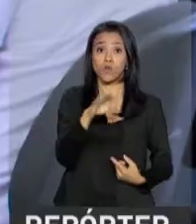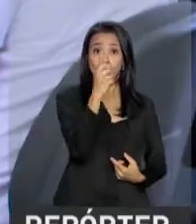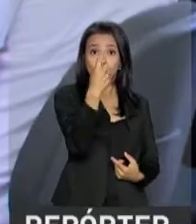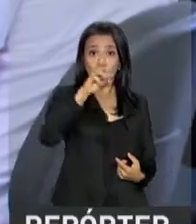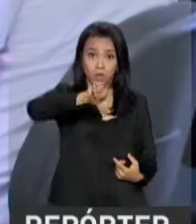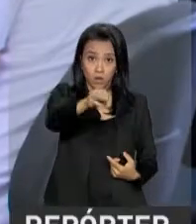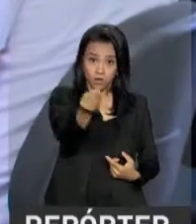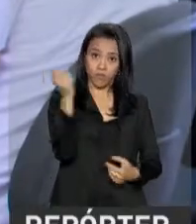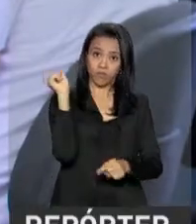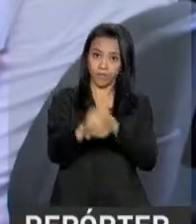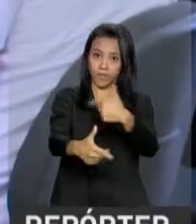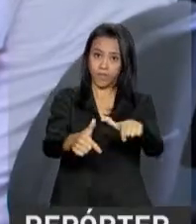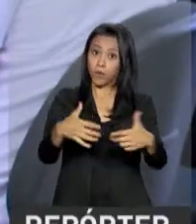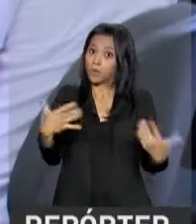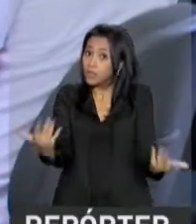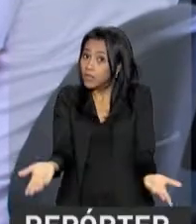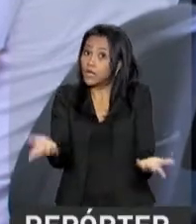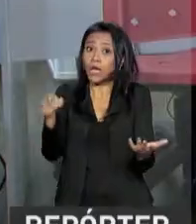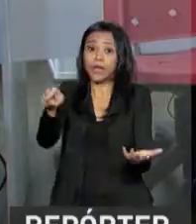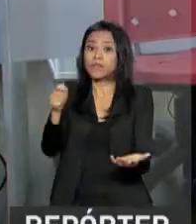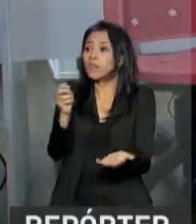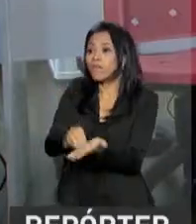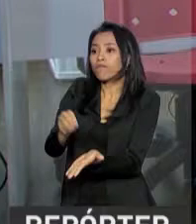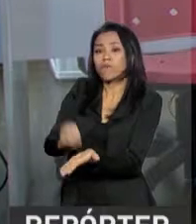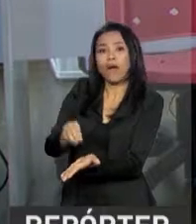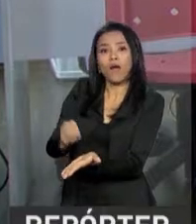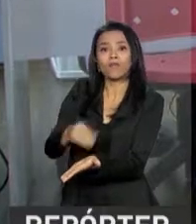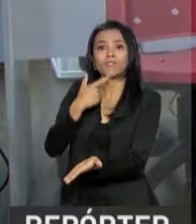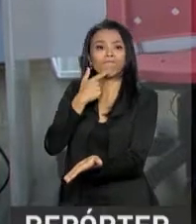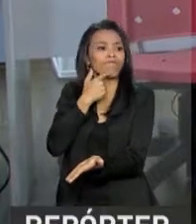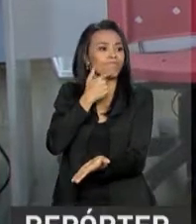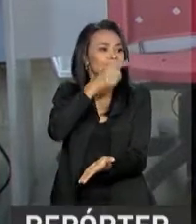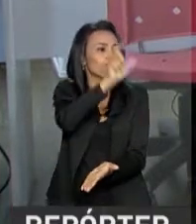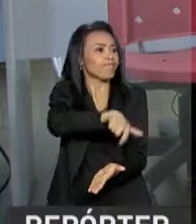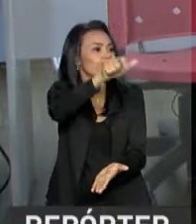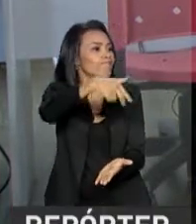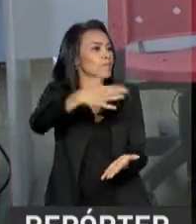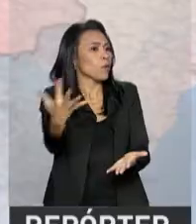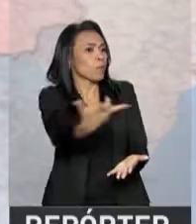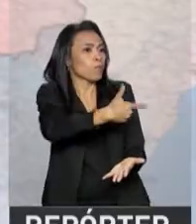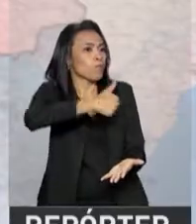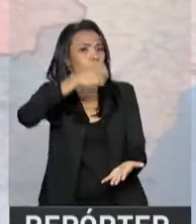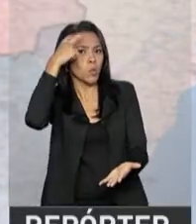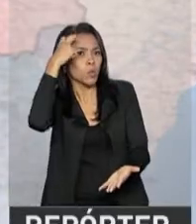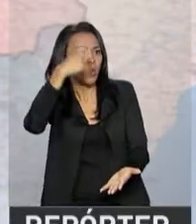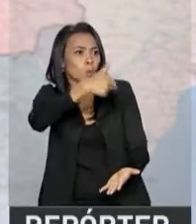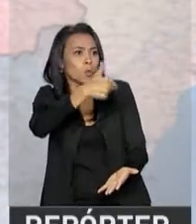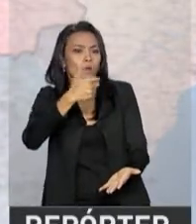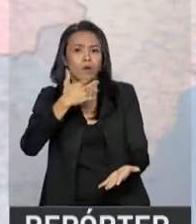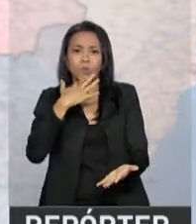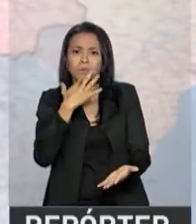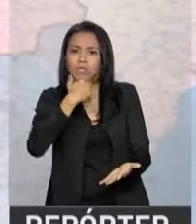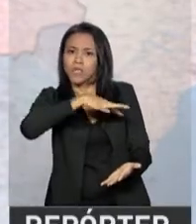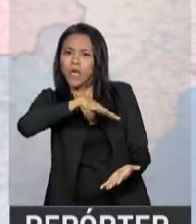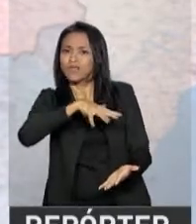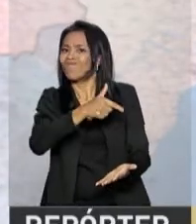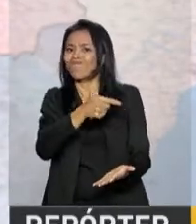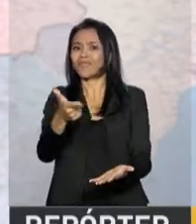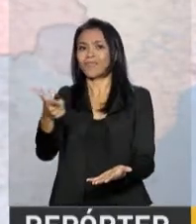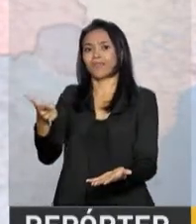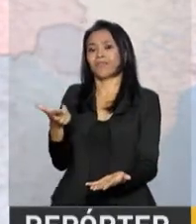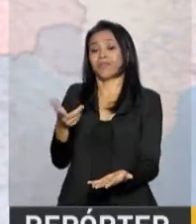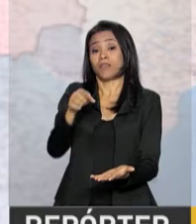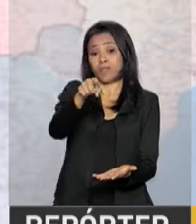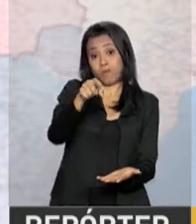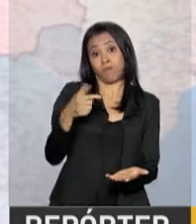ou seja aqueles que não são ocupados por falta de qualificação do trabalhador ministério do trabalho muito preocupado com